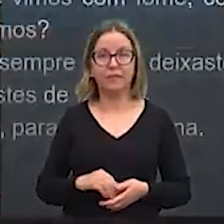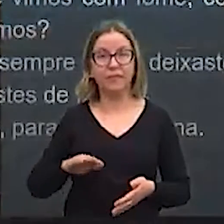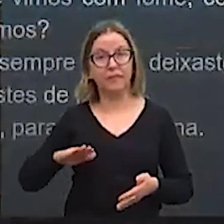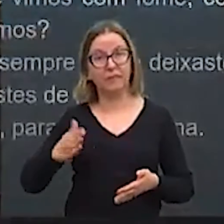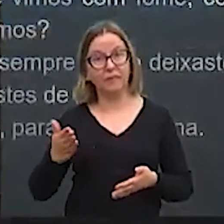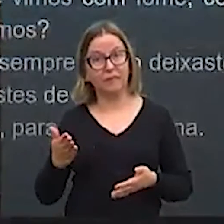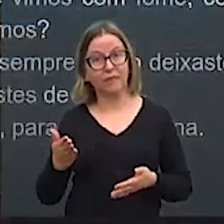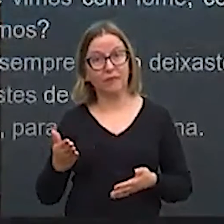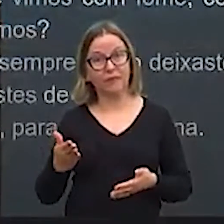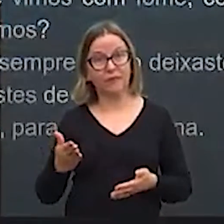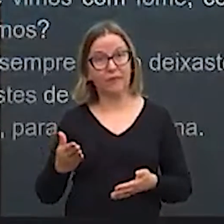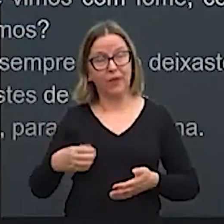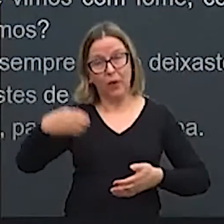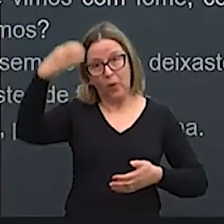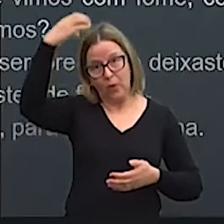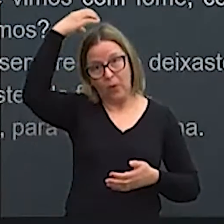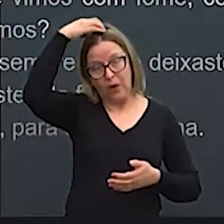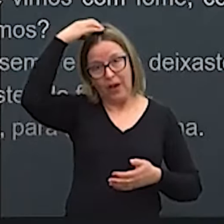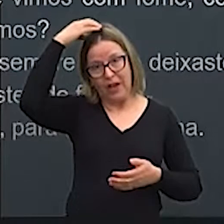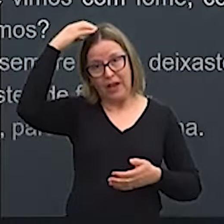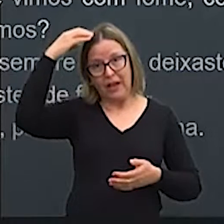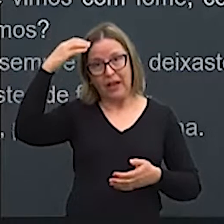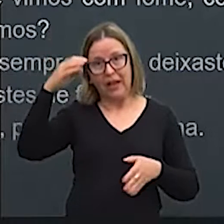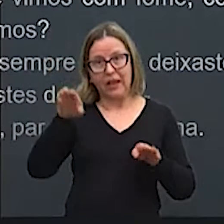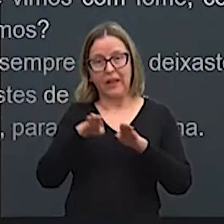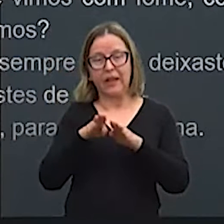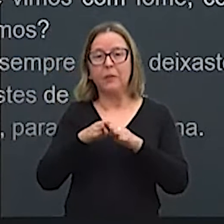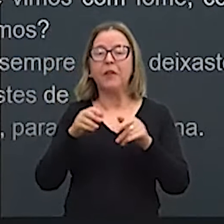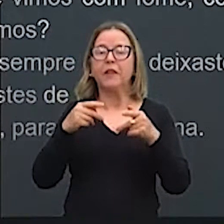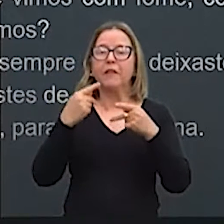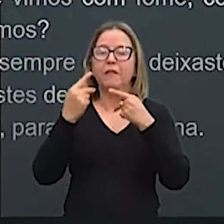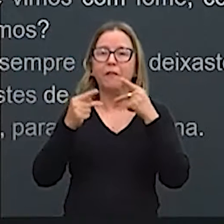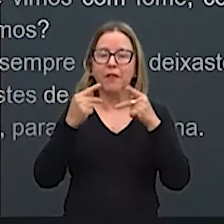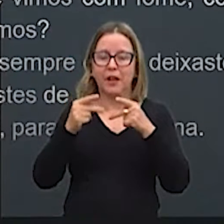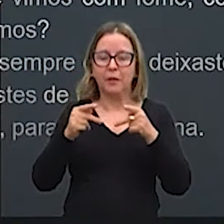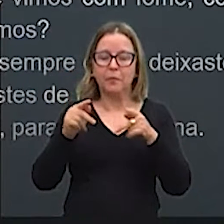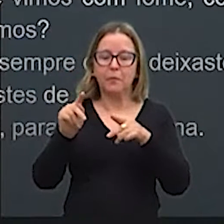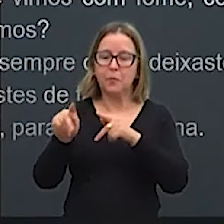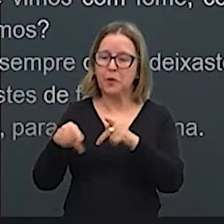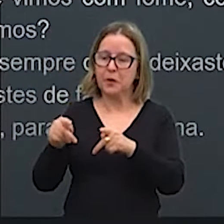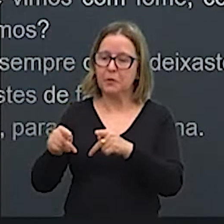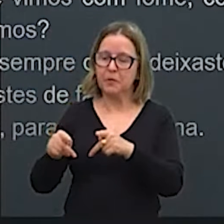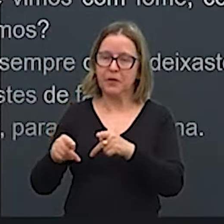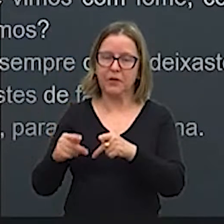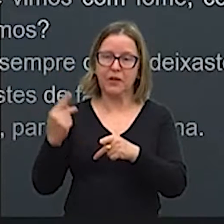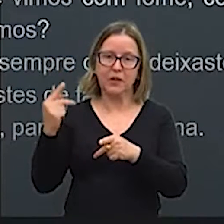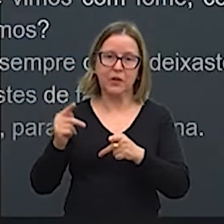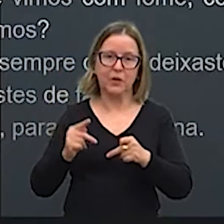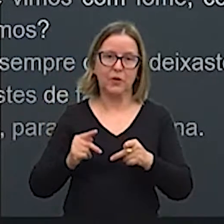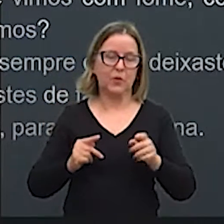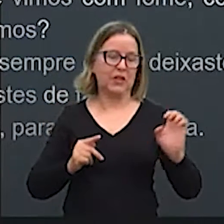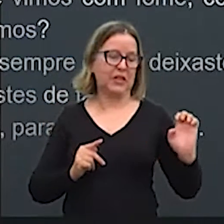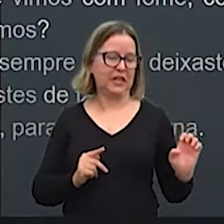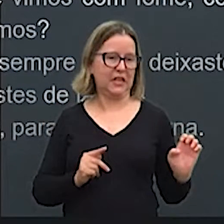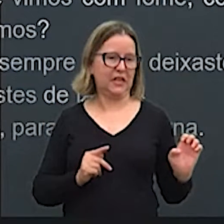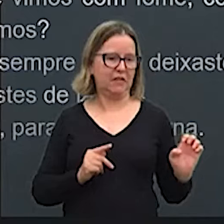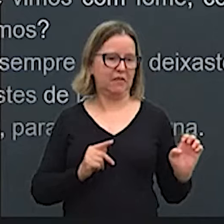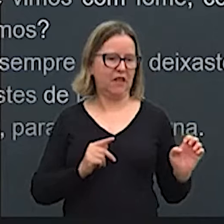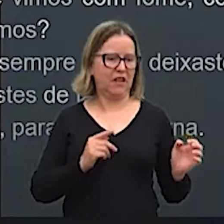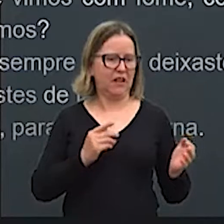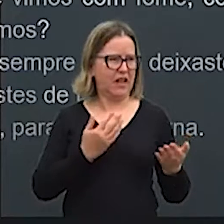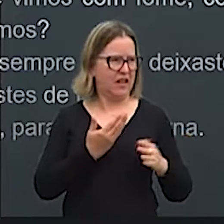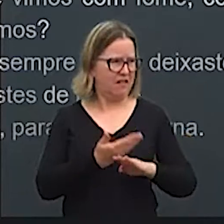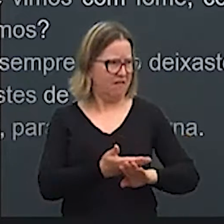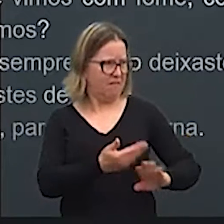Então, o rei dirá também aos que estiverem à sua esquerda: apartai-vos de mim, malditos, para o fogo